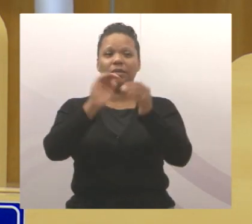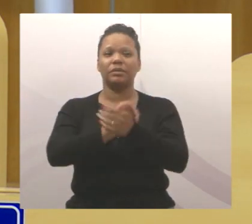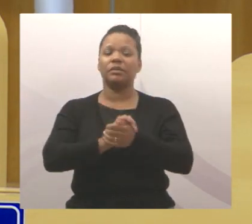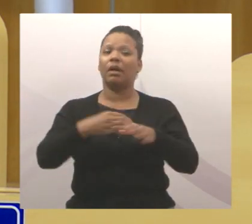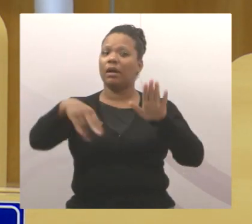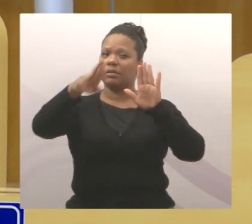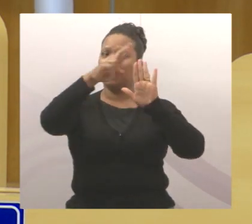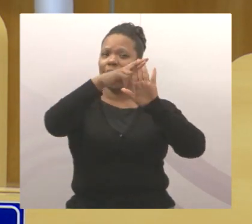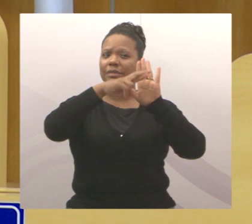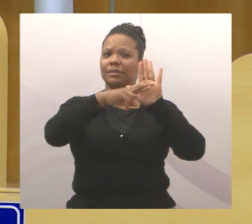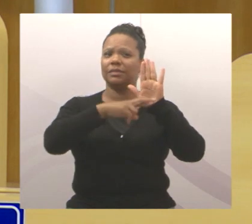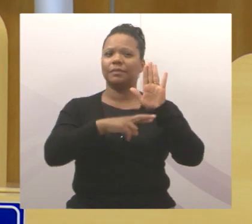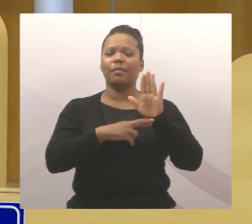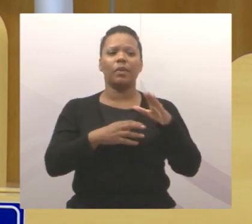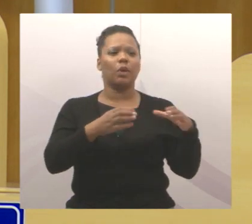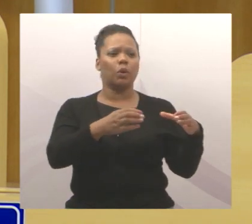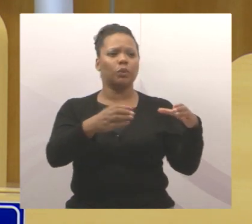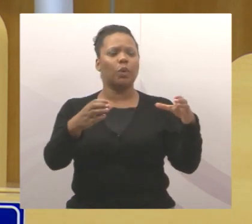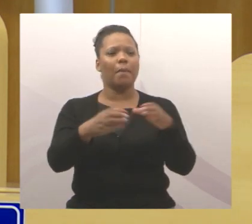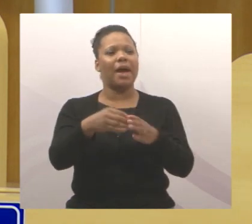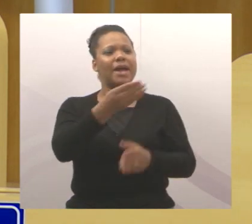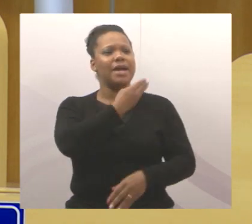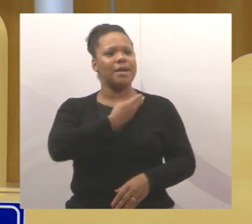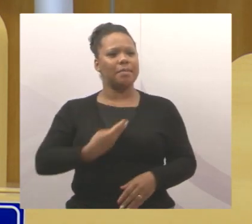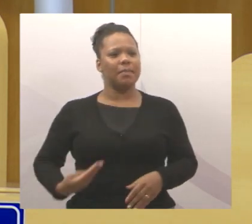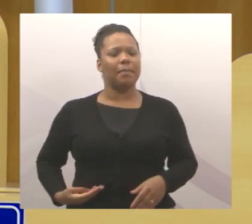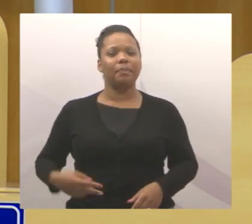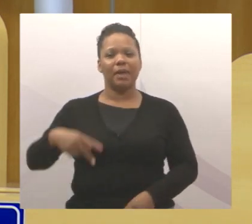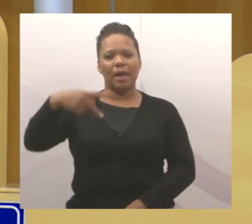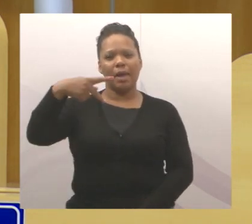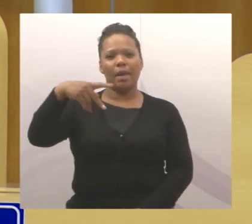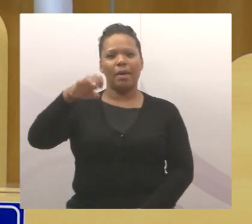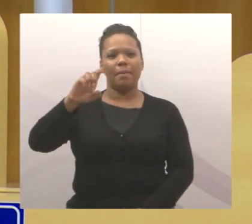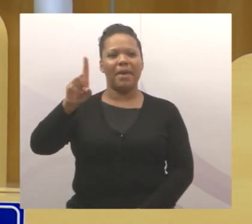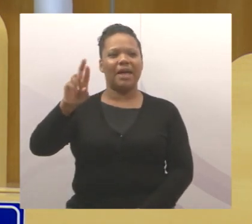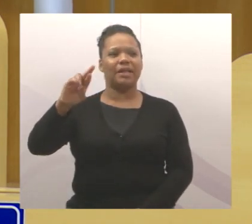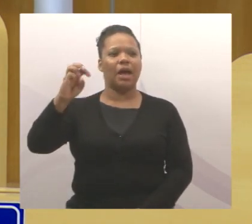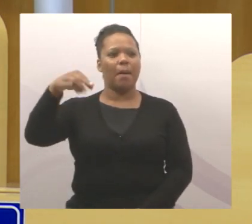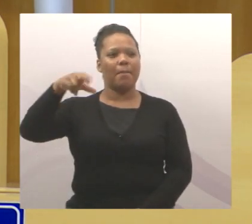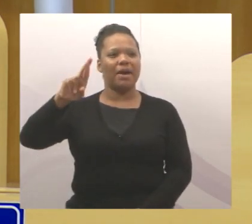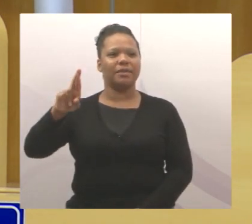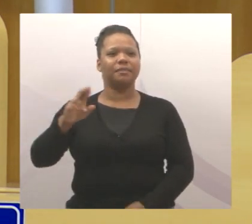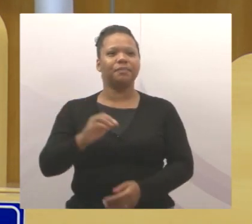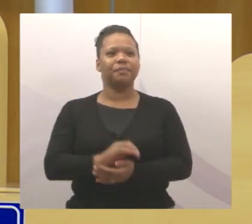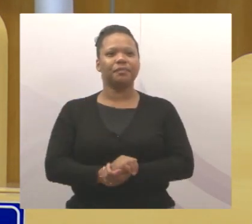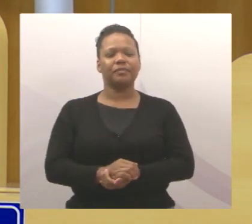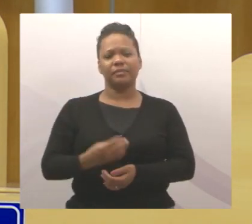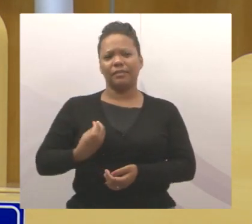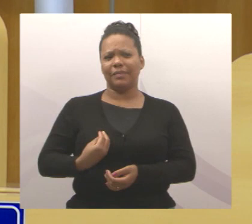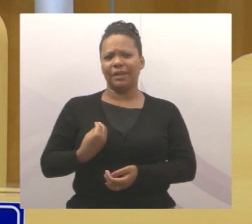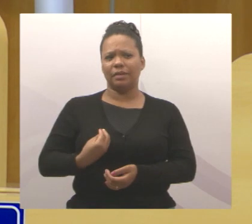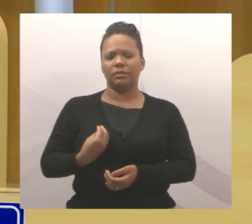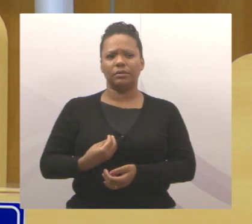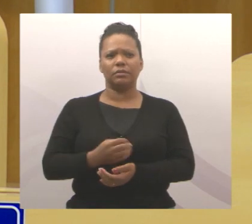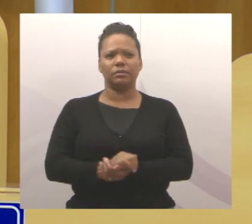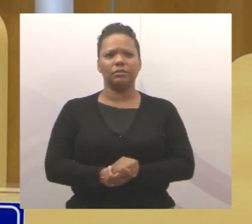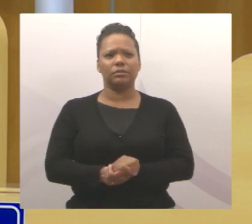Nos bairros Imperial e Pedra-Mar residem